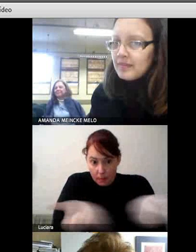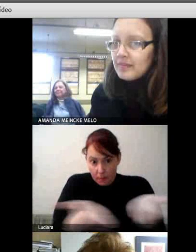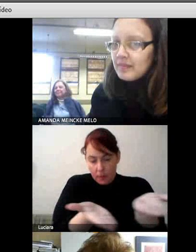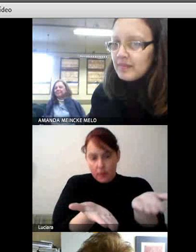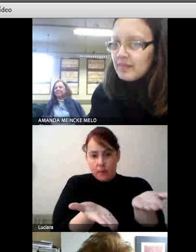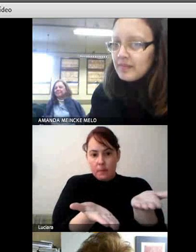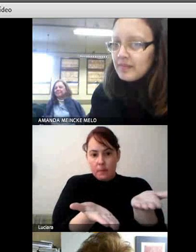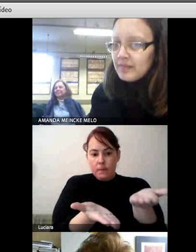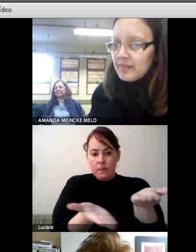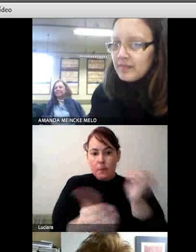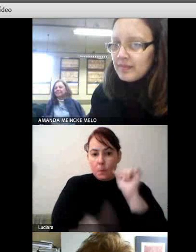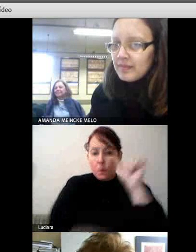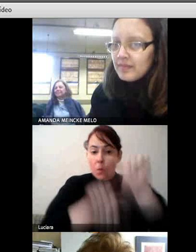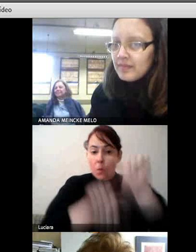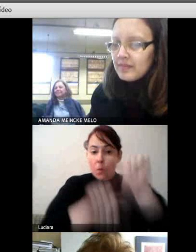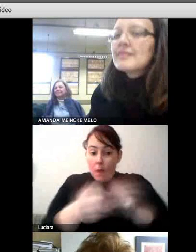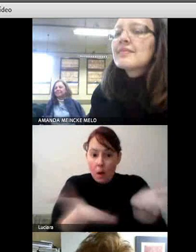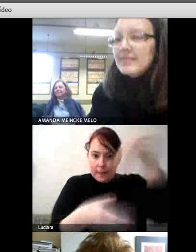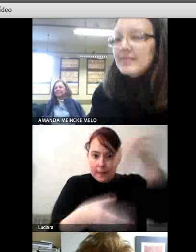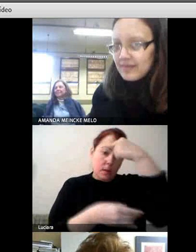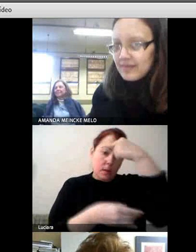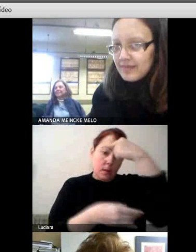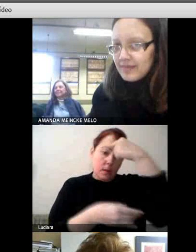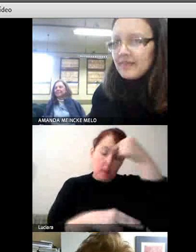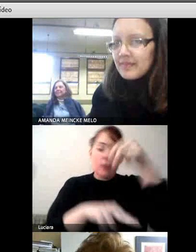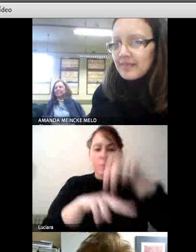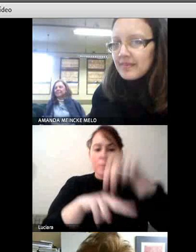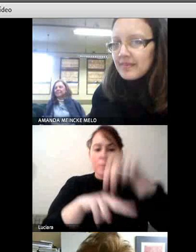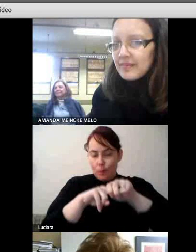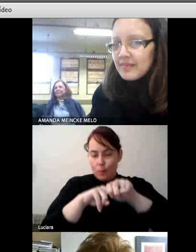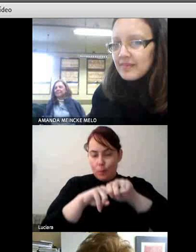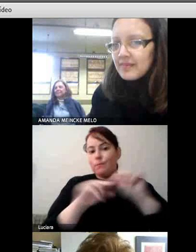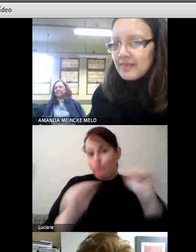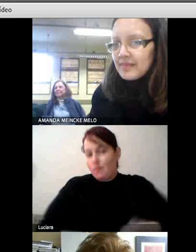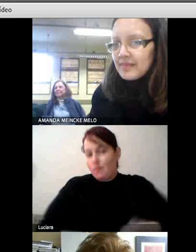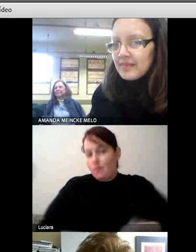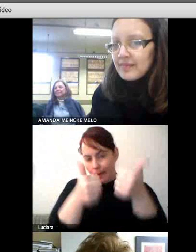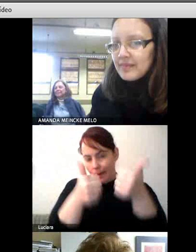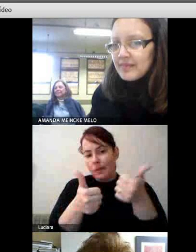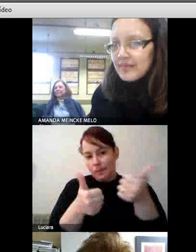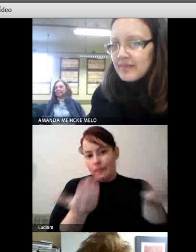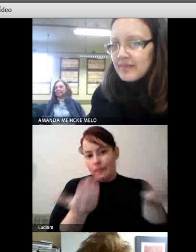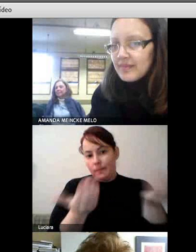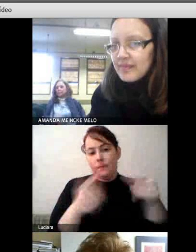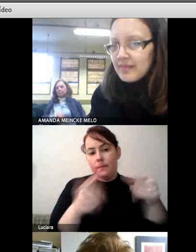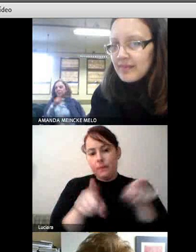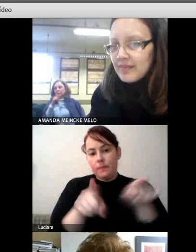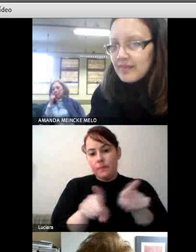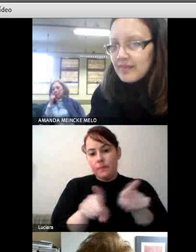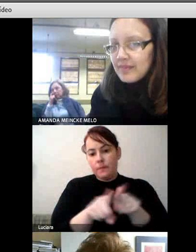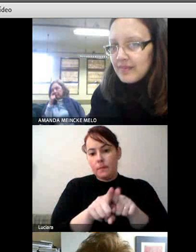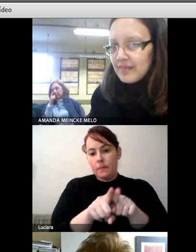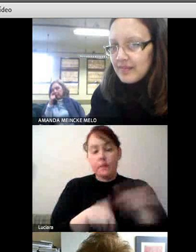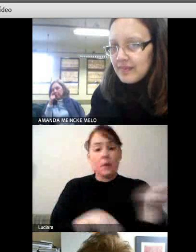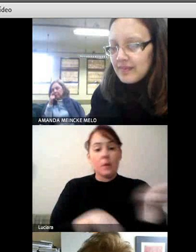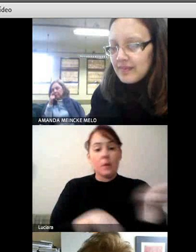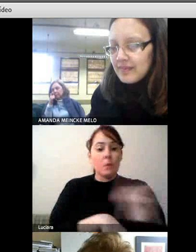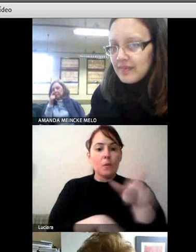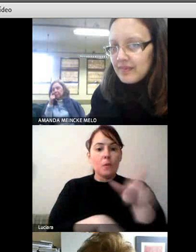muito mais difícil, doloroso e custoso para o professor. Se nós, nas nossas